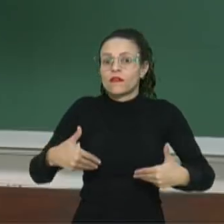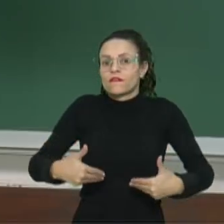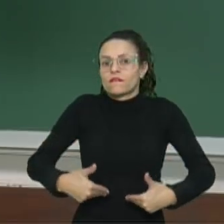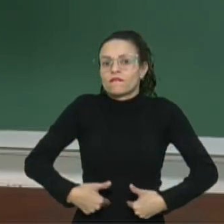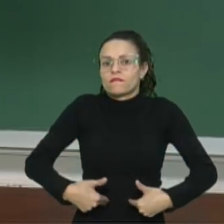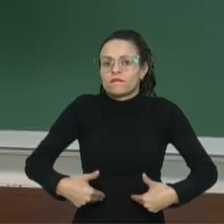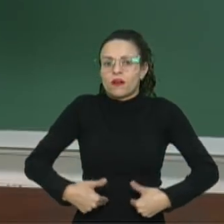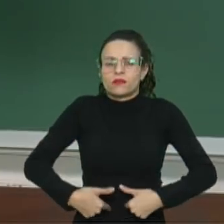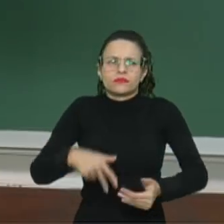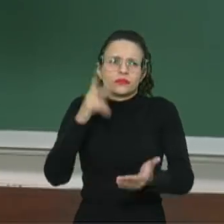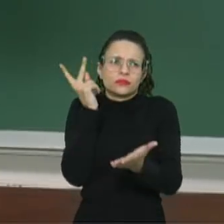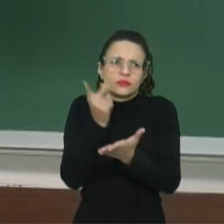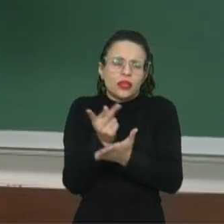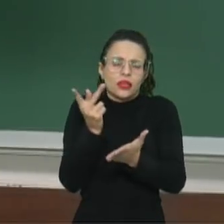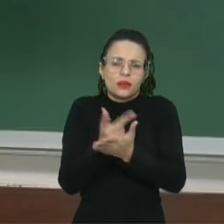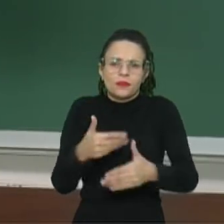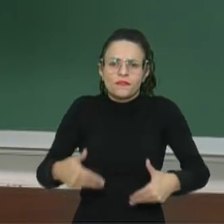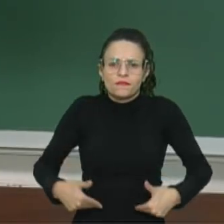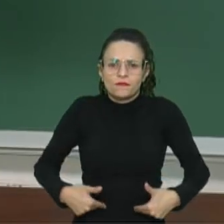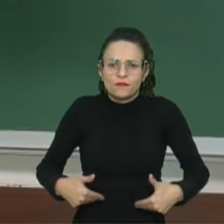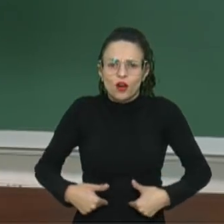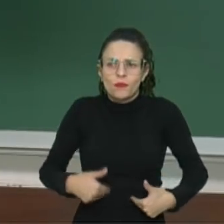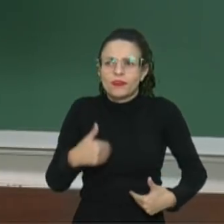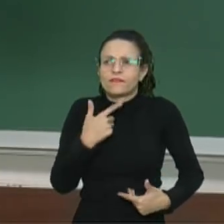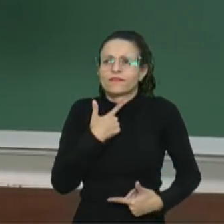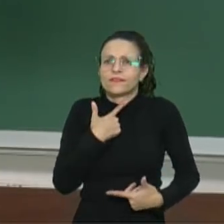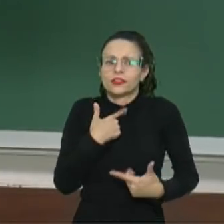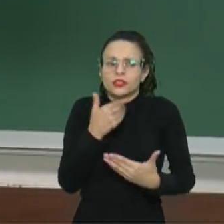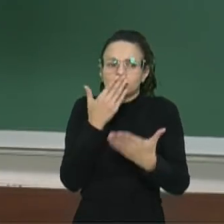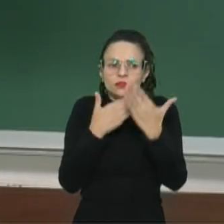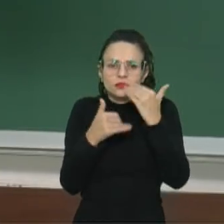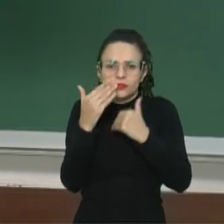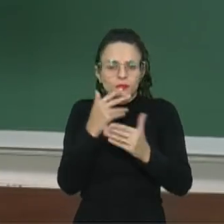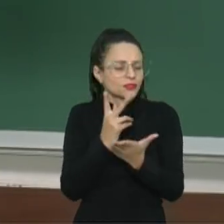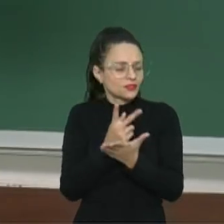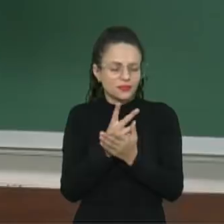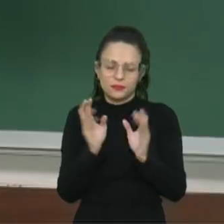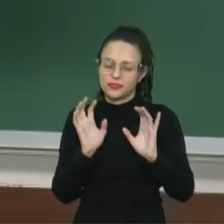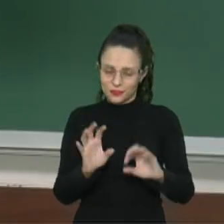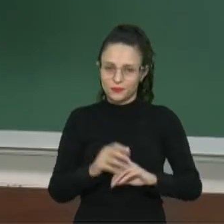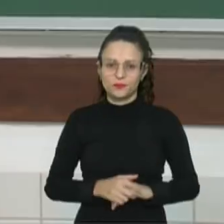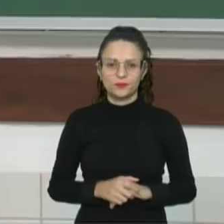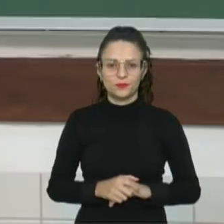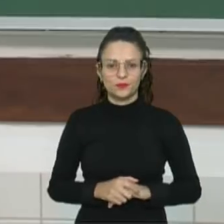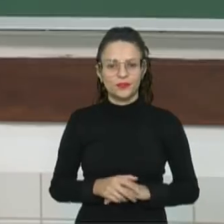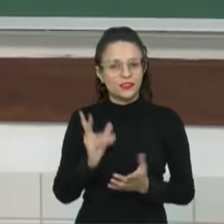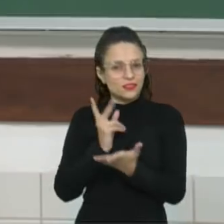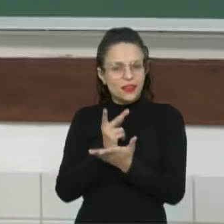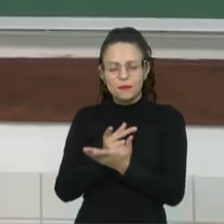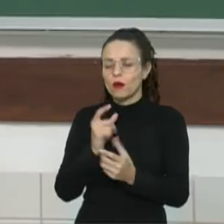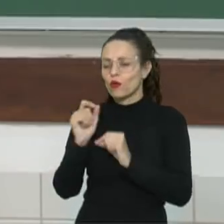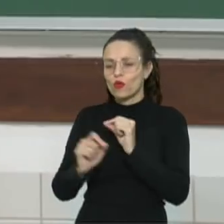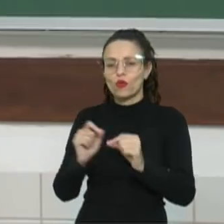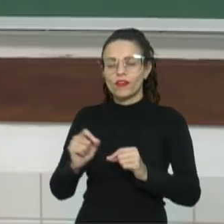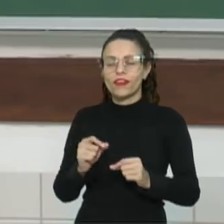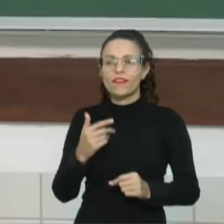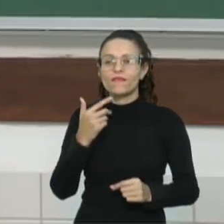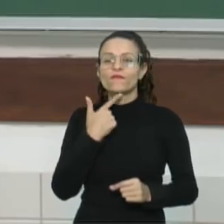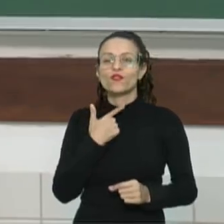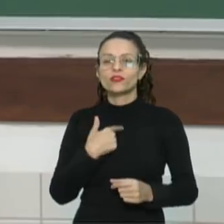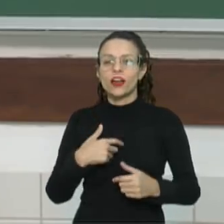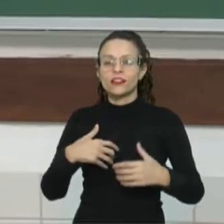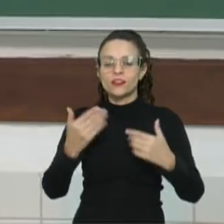estavam sempre com fome, sempre querendo fazer aquele lanchinho, sempre roubando a comida, né? Então, estavam sempre prontos para encher a